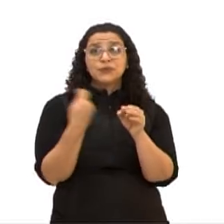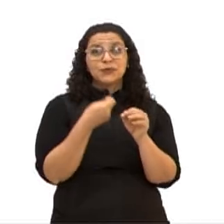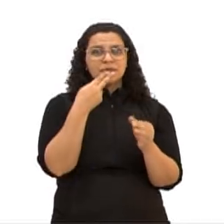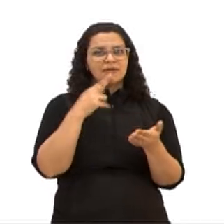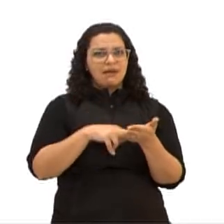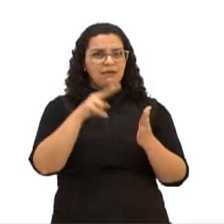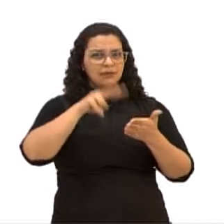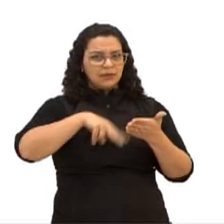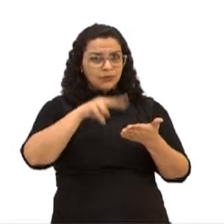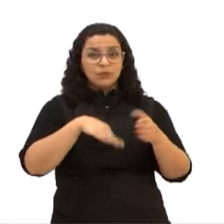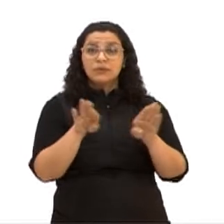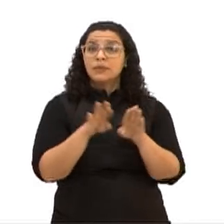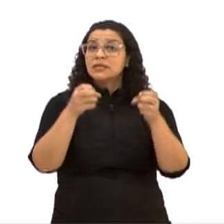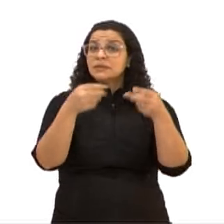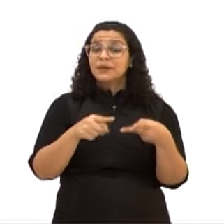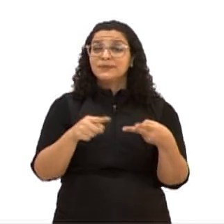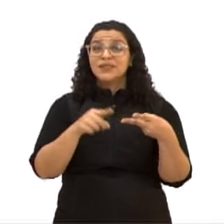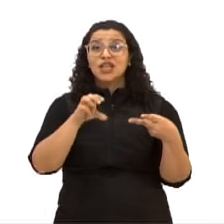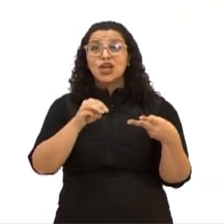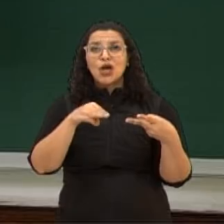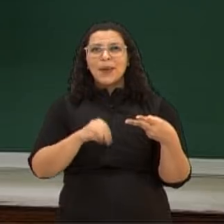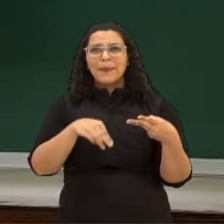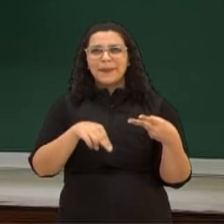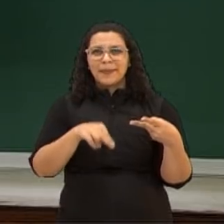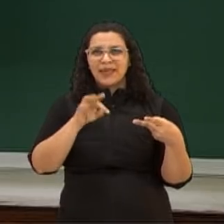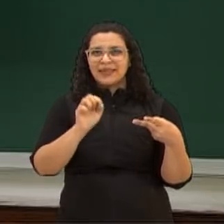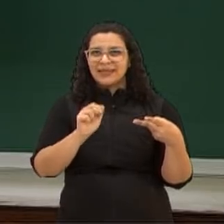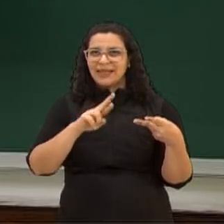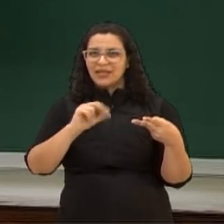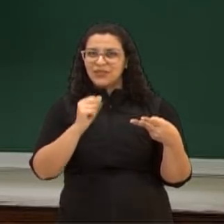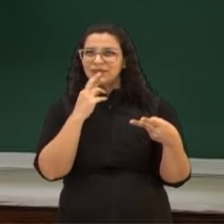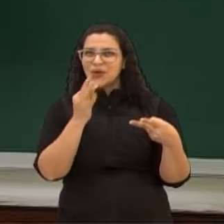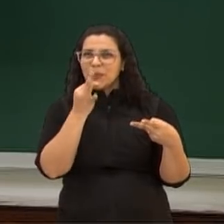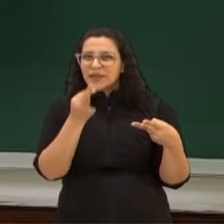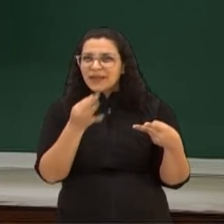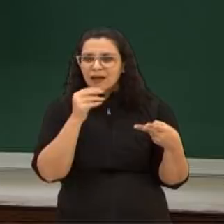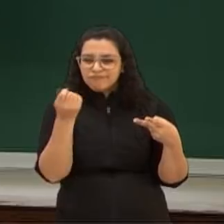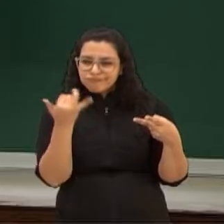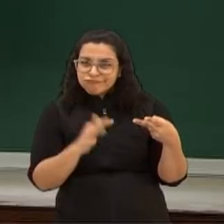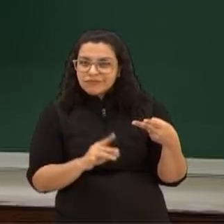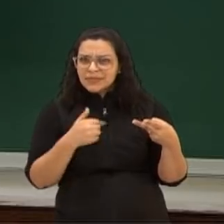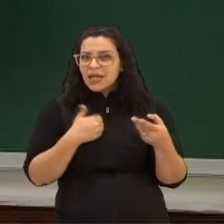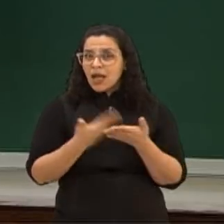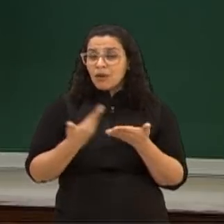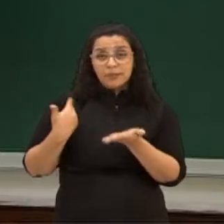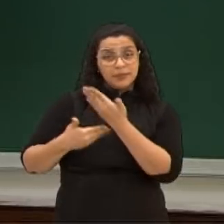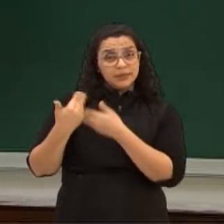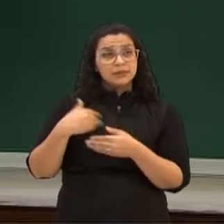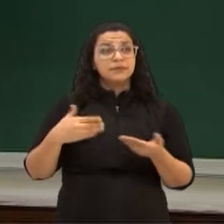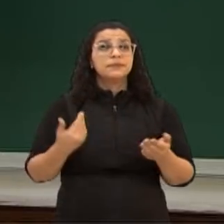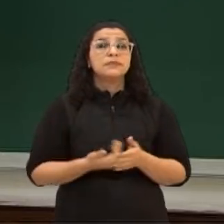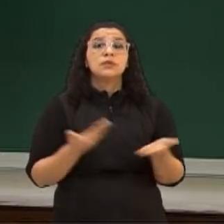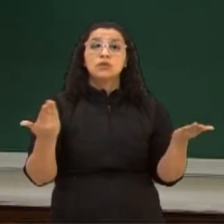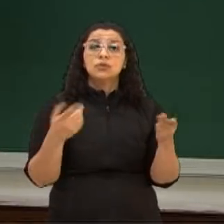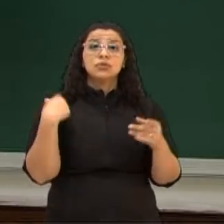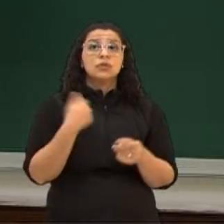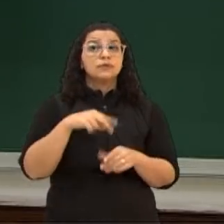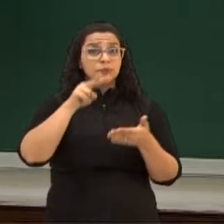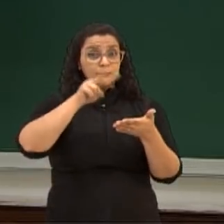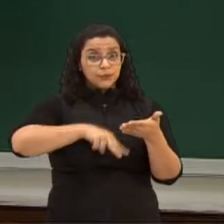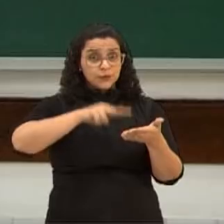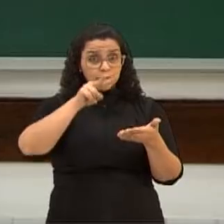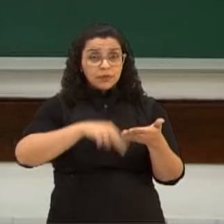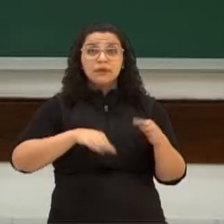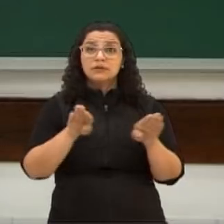carta do leitor, nós falamos de comentários argumentativos, lembram disso? Tudo isso na aula passada. Nós vamos